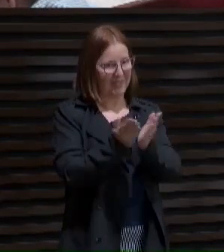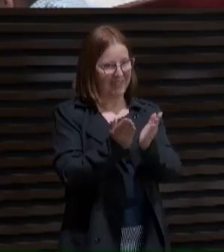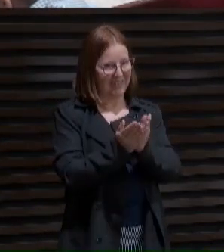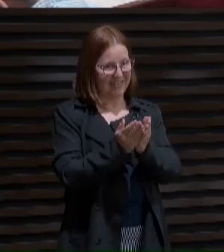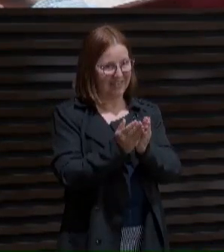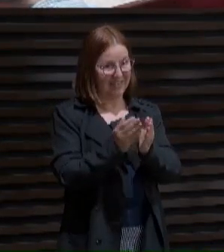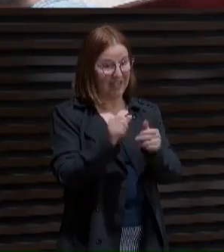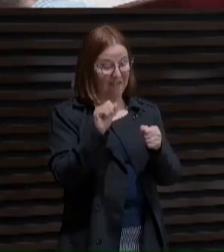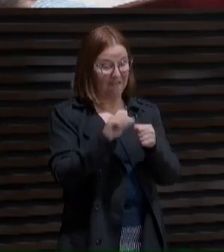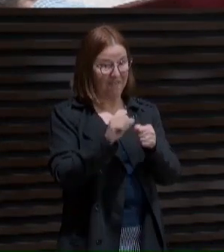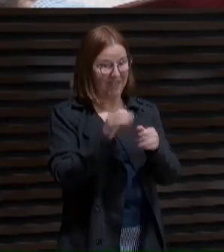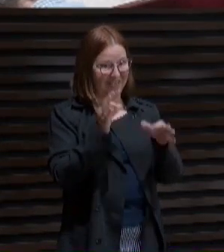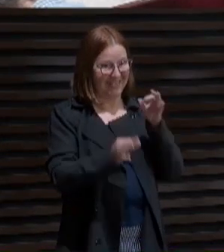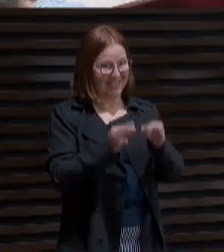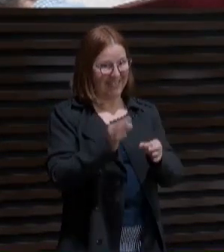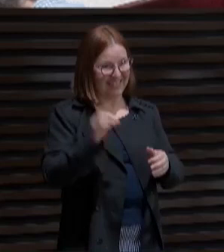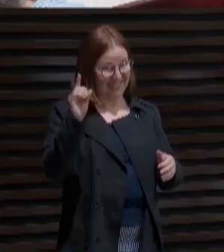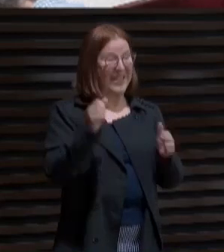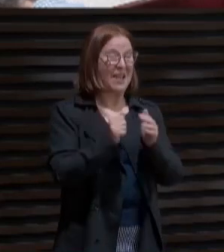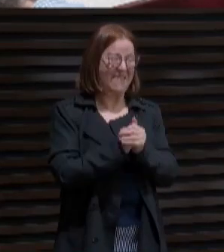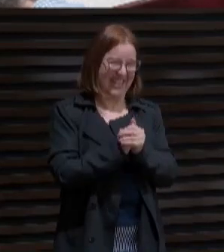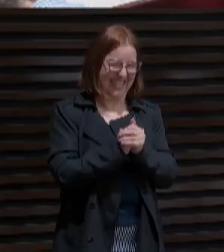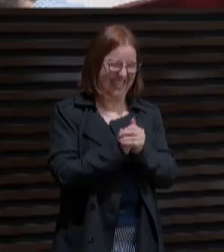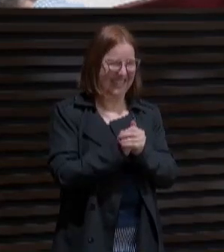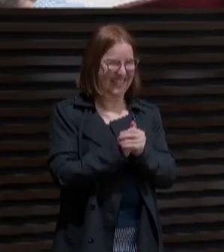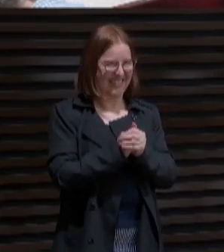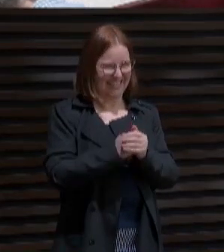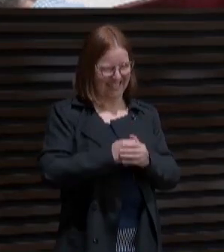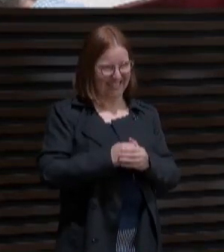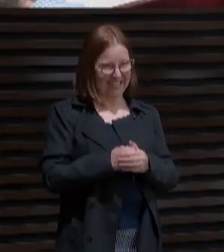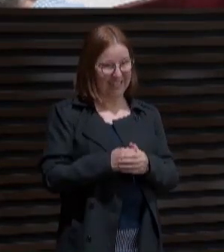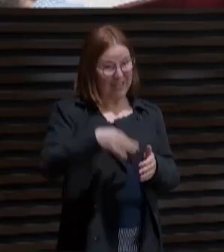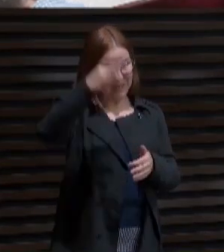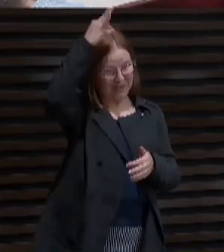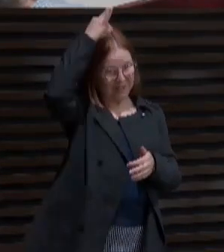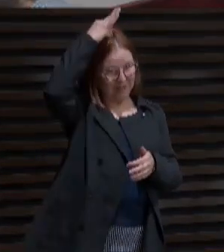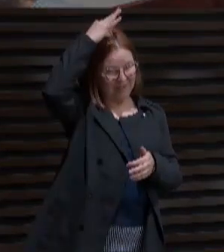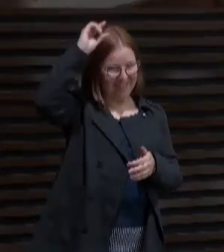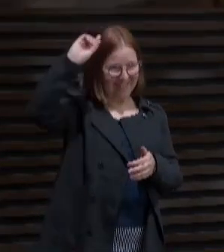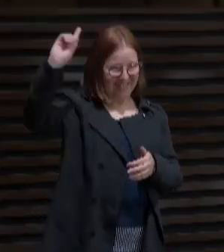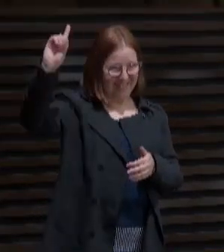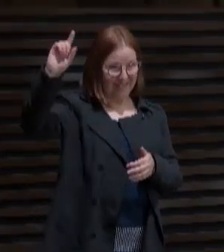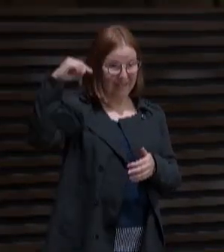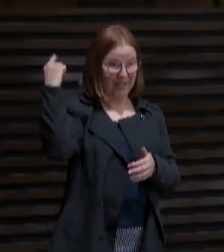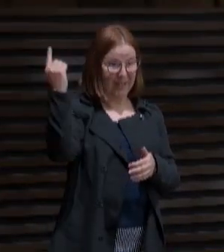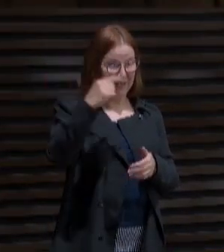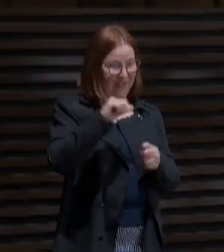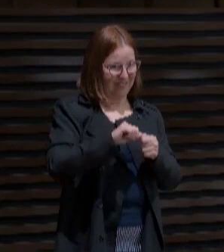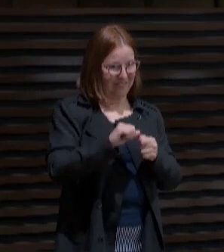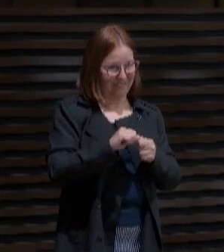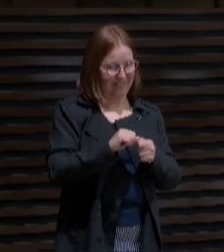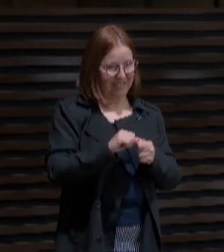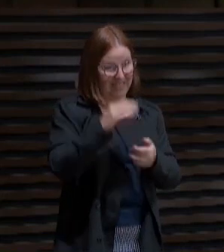Deus. Amém, meus irmãos? Que o Espírito de Deus nos convença do